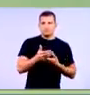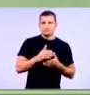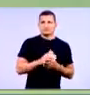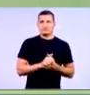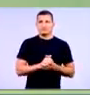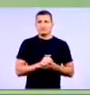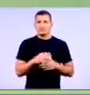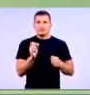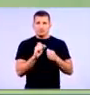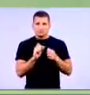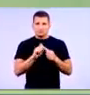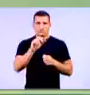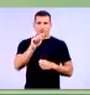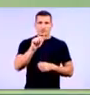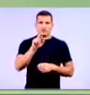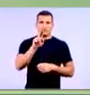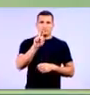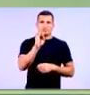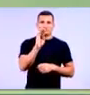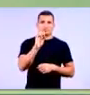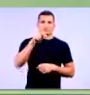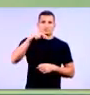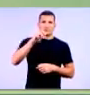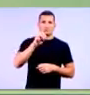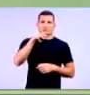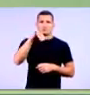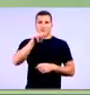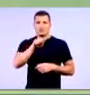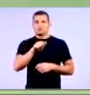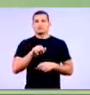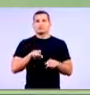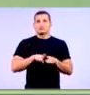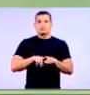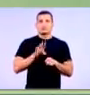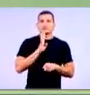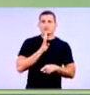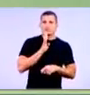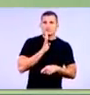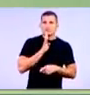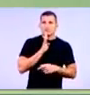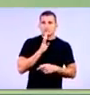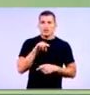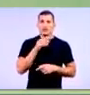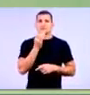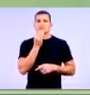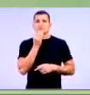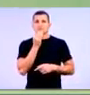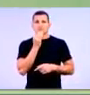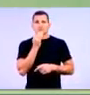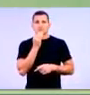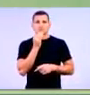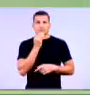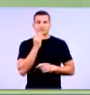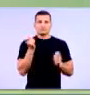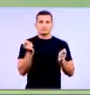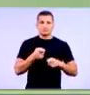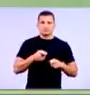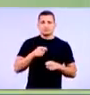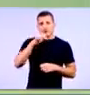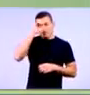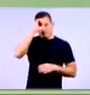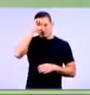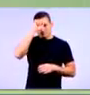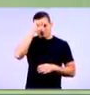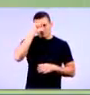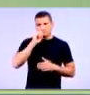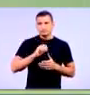autonomia e conhecimento. É uma oportunidade que promove a aprendizagem. Aqui também a